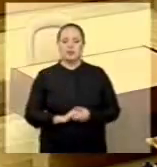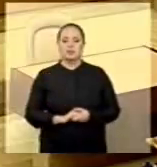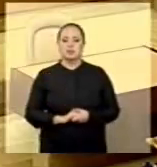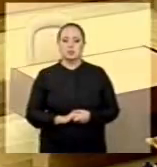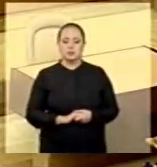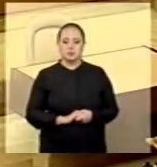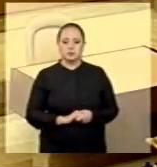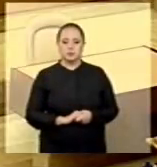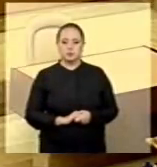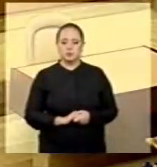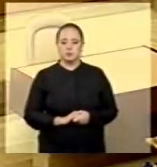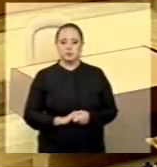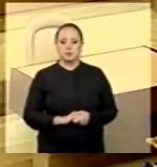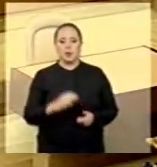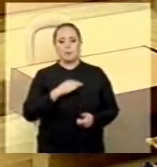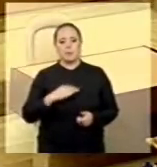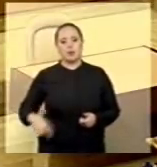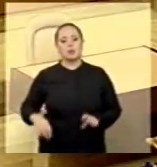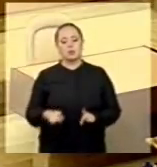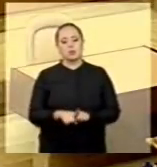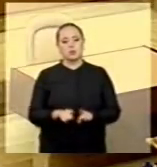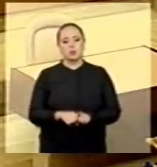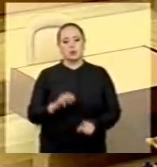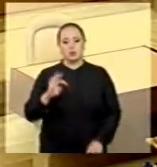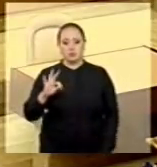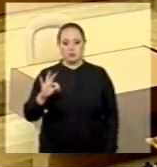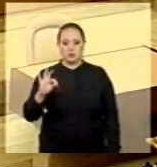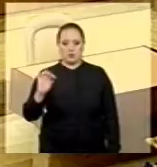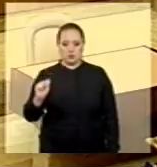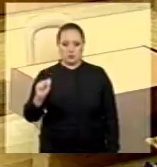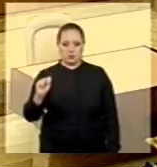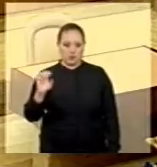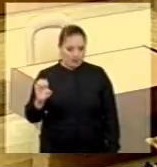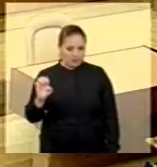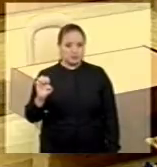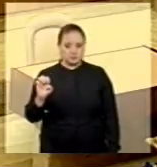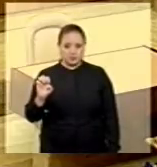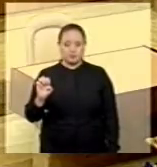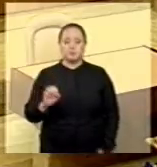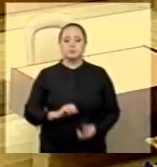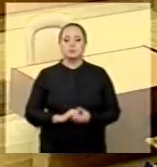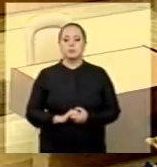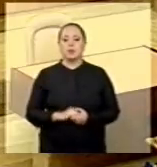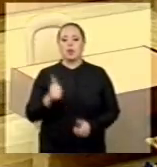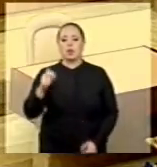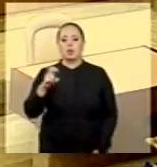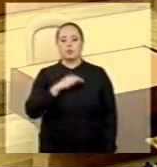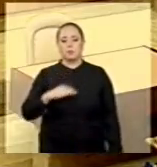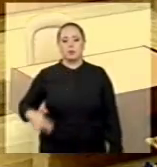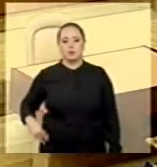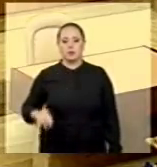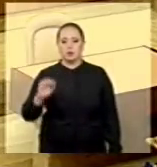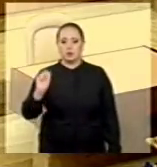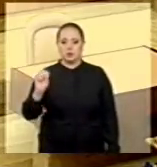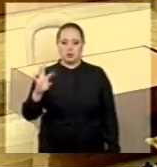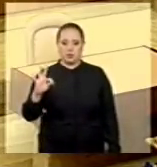aos ministros também do Tribunal Superior Eleitoral, não é? Os 15 ministros do Superior Tribunal